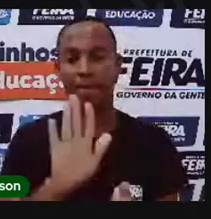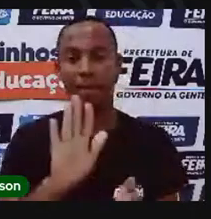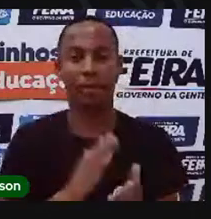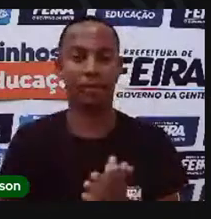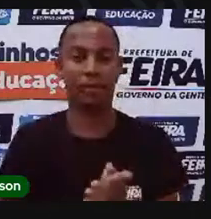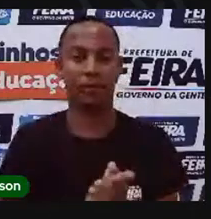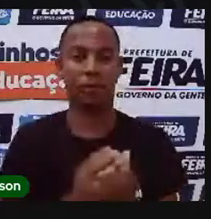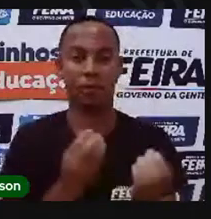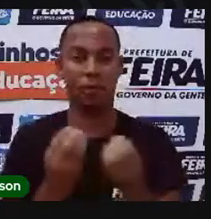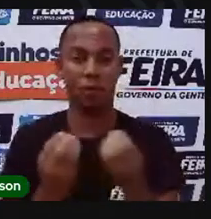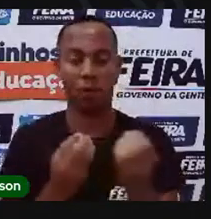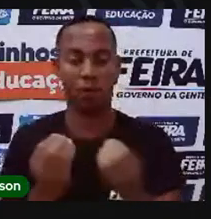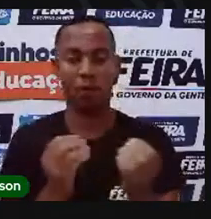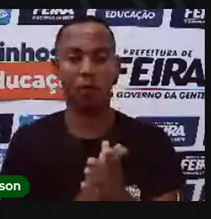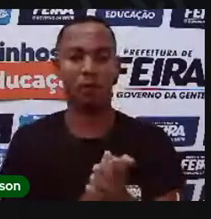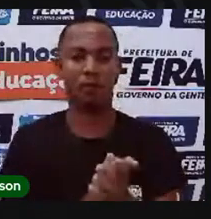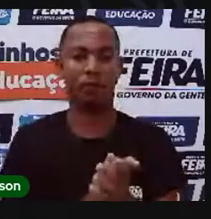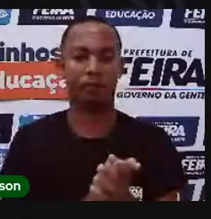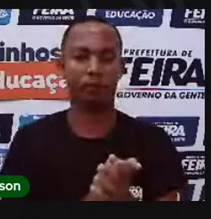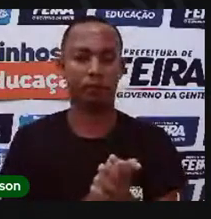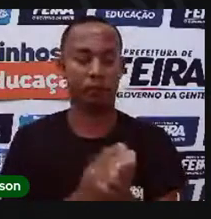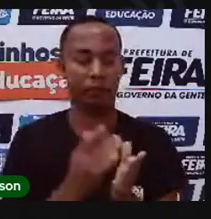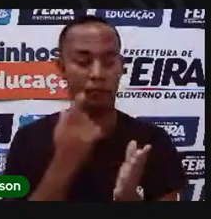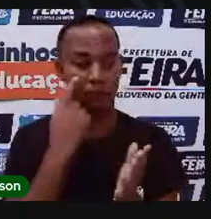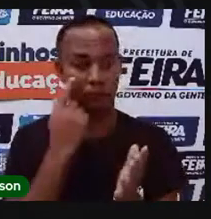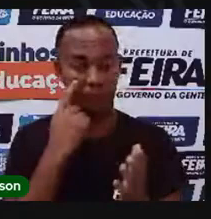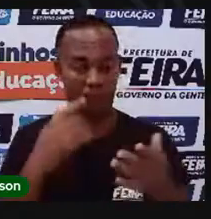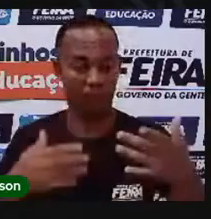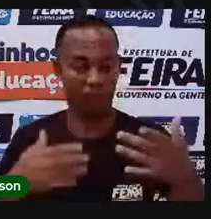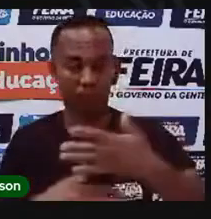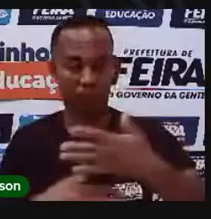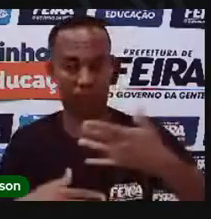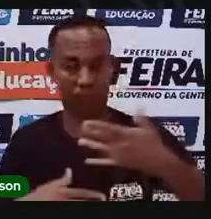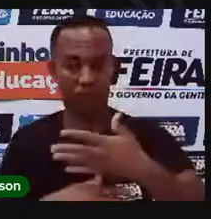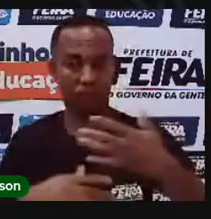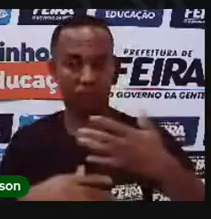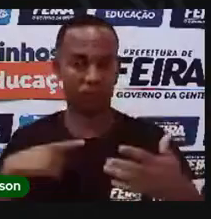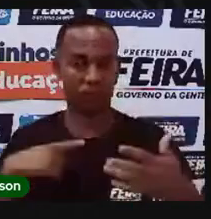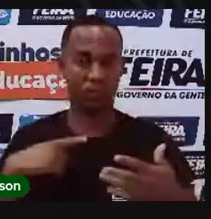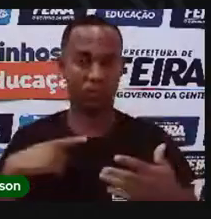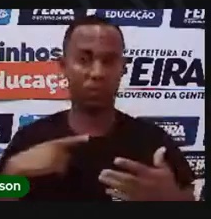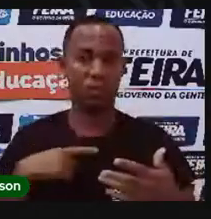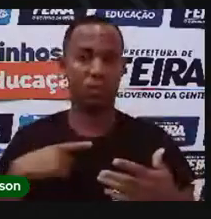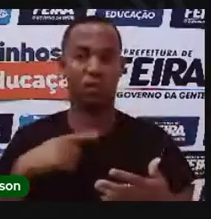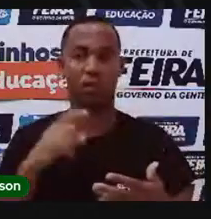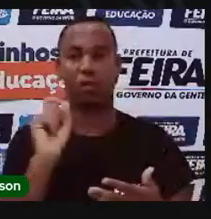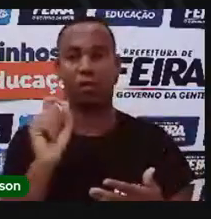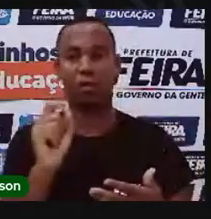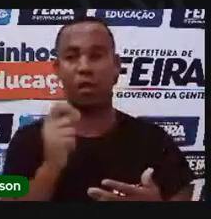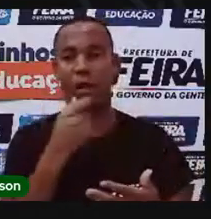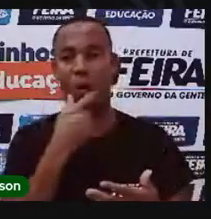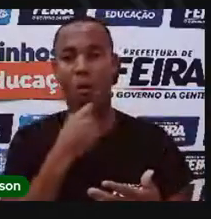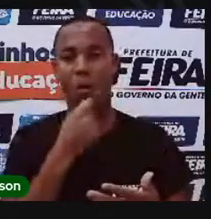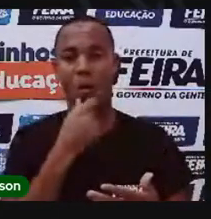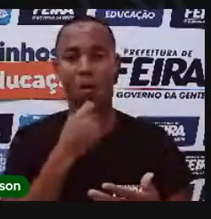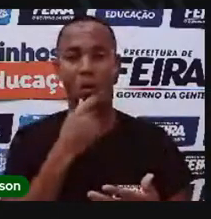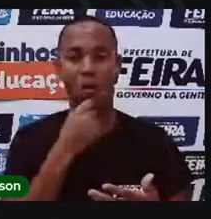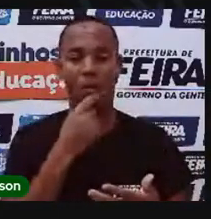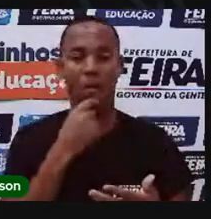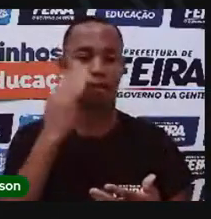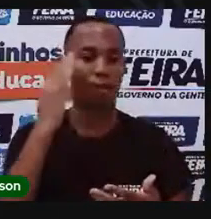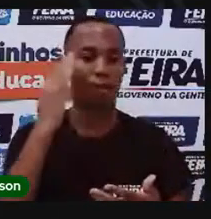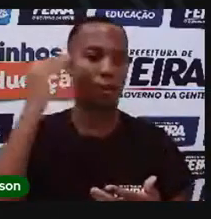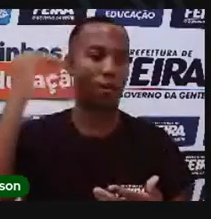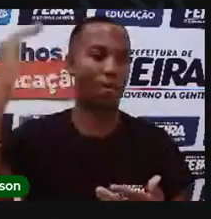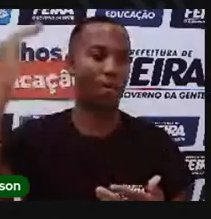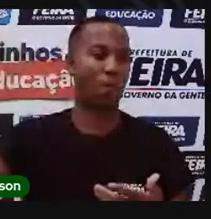tratar sobre a xilogravura. Na nossa cidade, temos um grande artista chamado Juraci Dória.